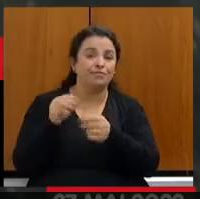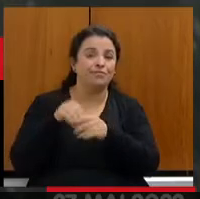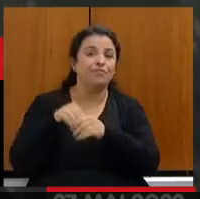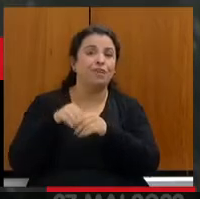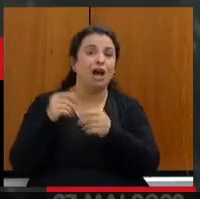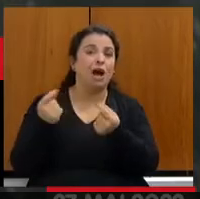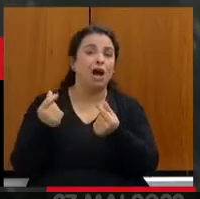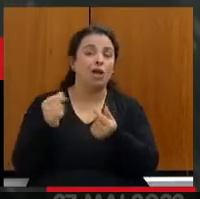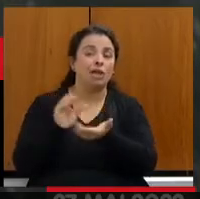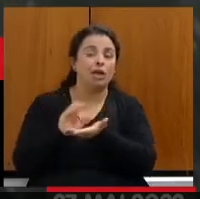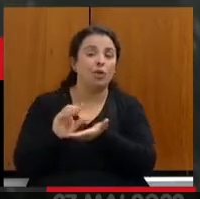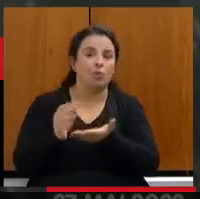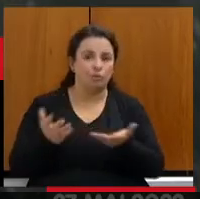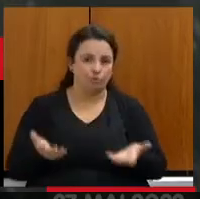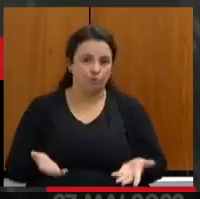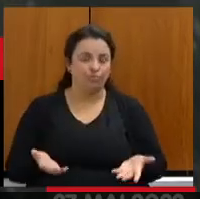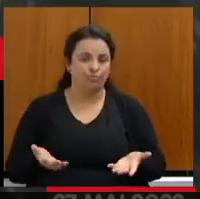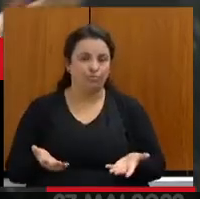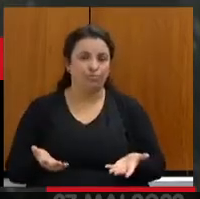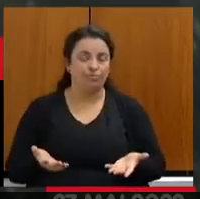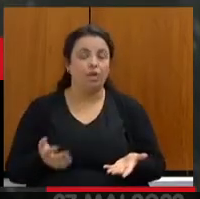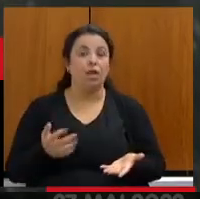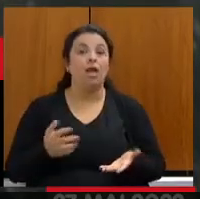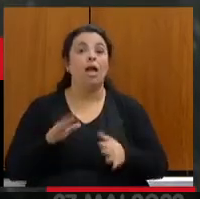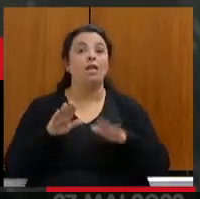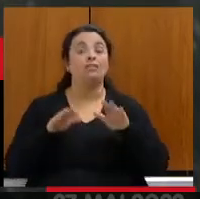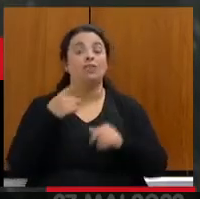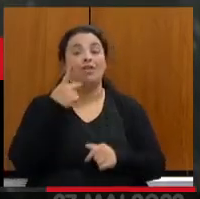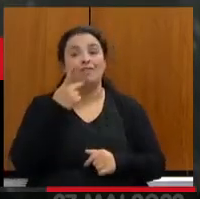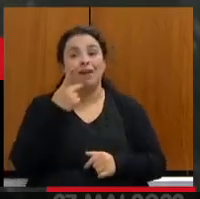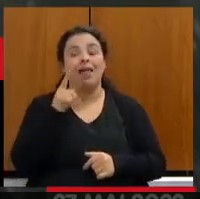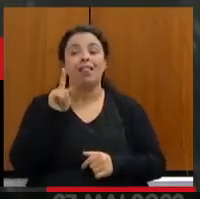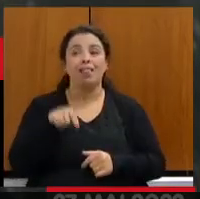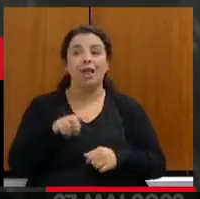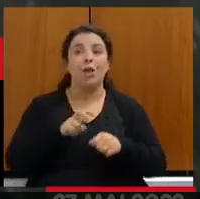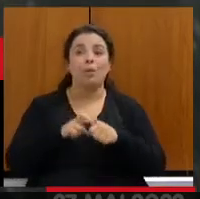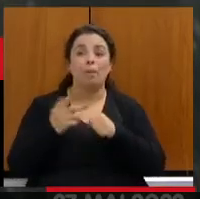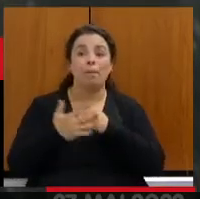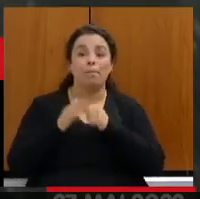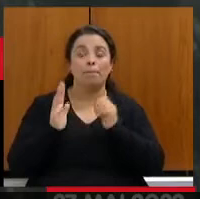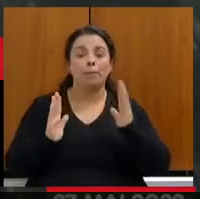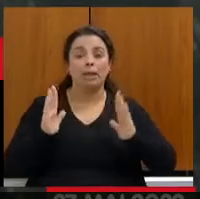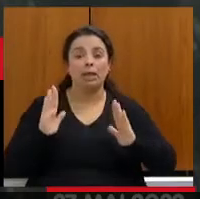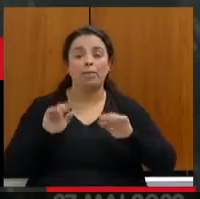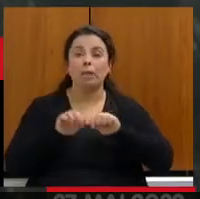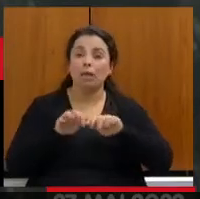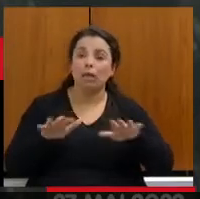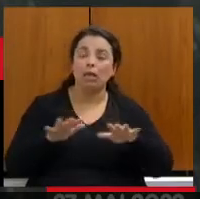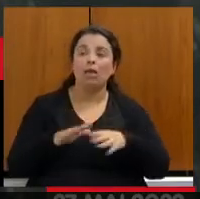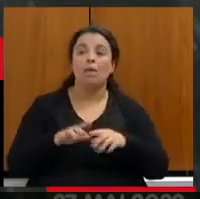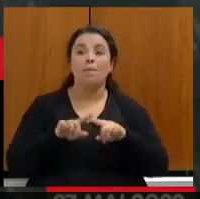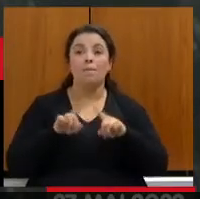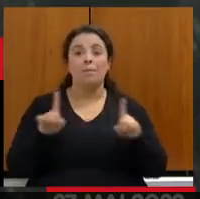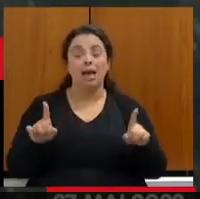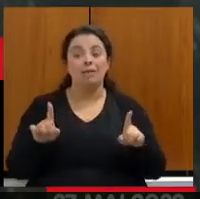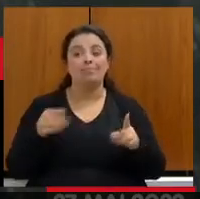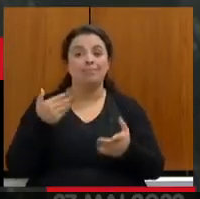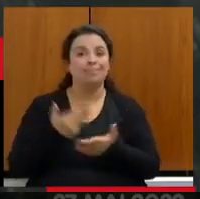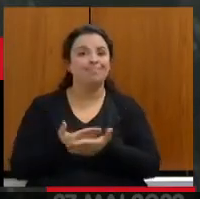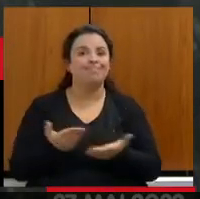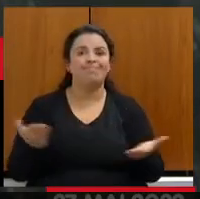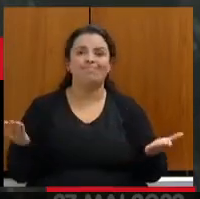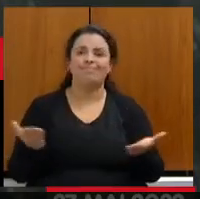muitas vezes quando a gente fala nós estamos no período de pandemia a questão da saúde né ainda se faz